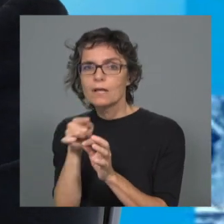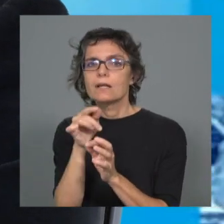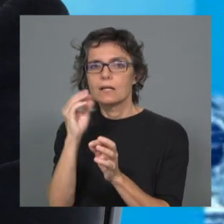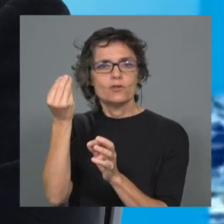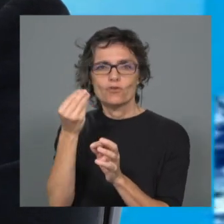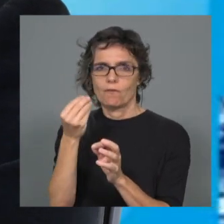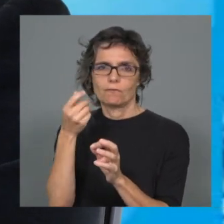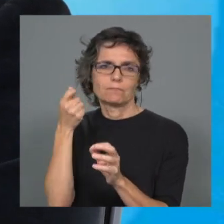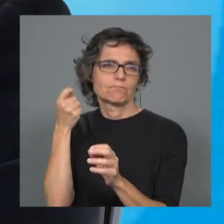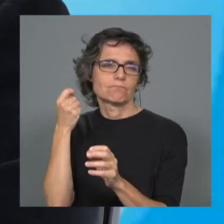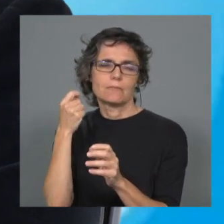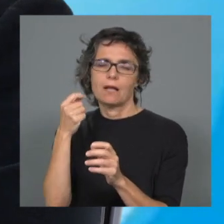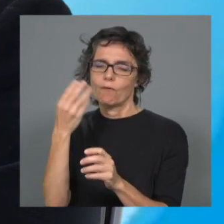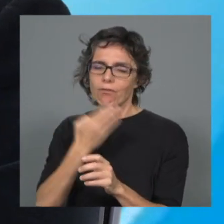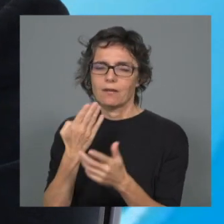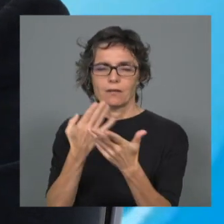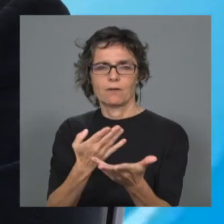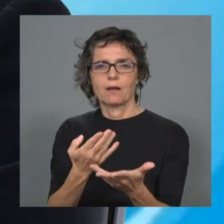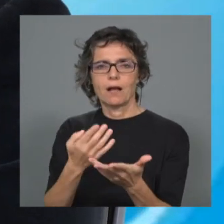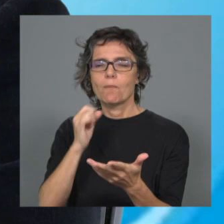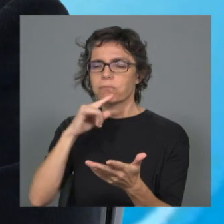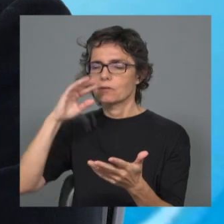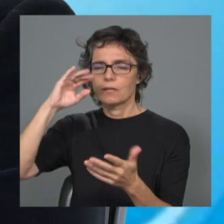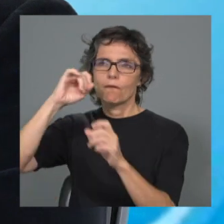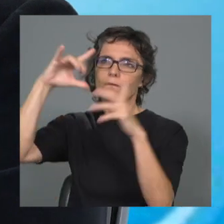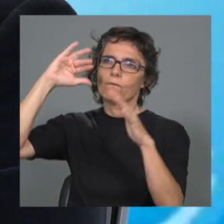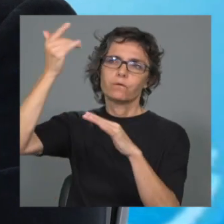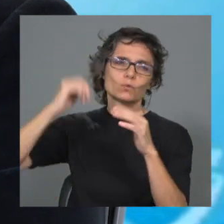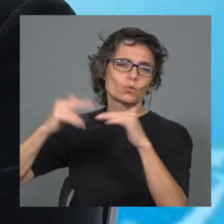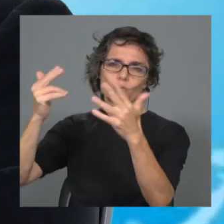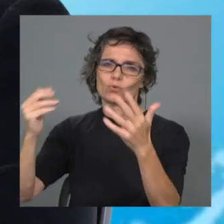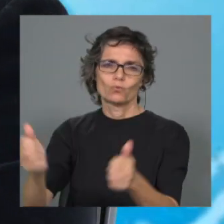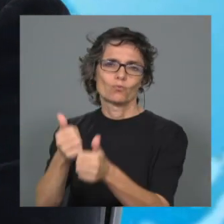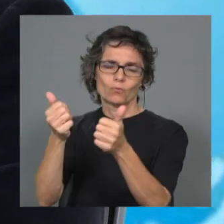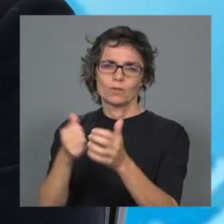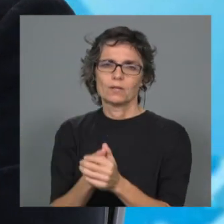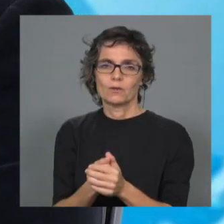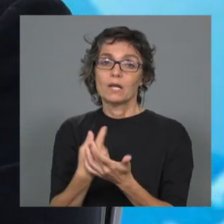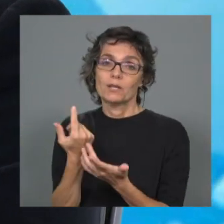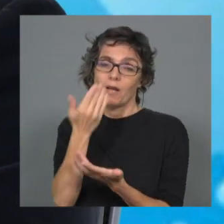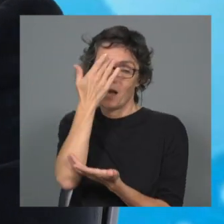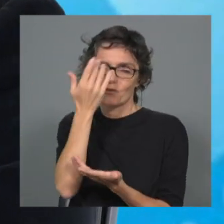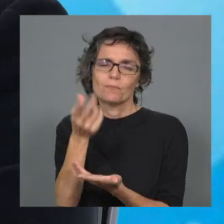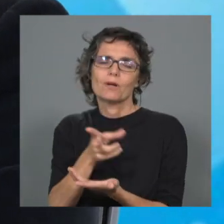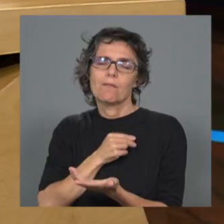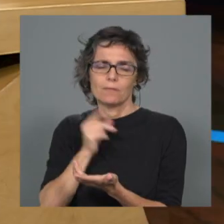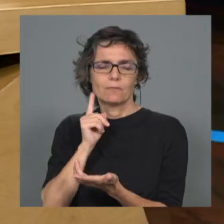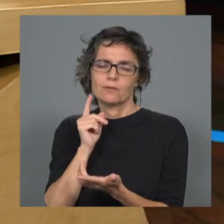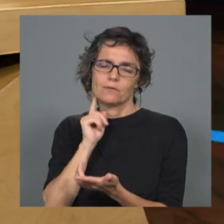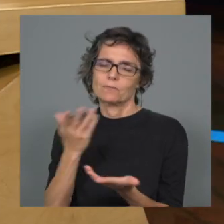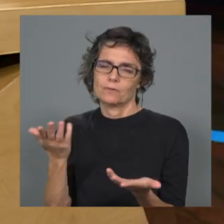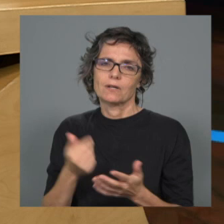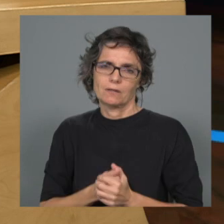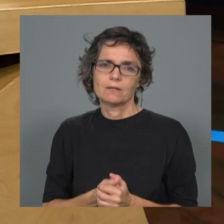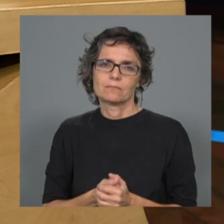tinha o direito e devia ser apoiado a ir mais longe. E ocorreu-nos que não haveria melhor memória a fazer do António